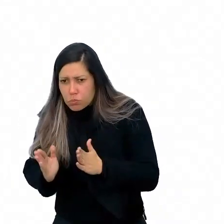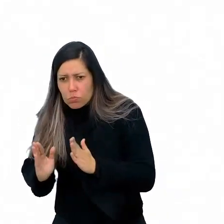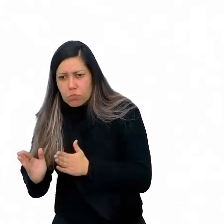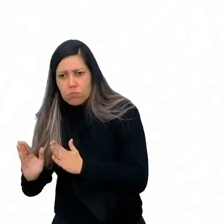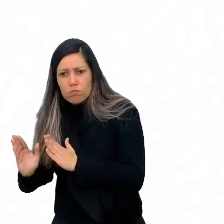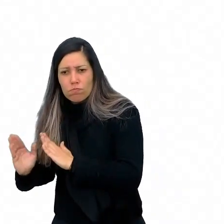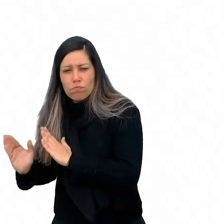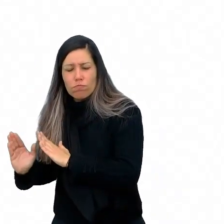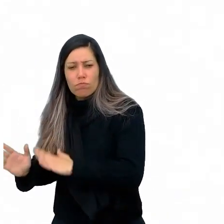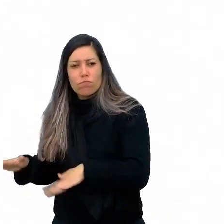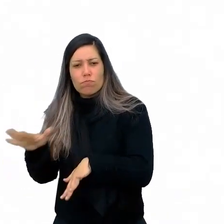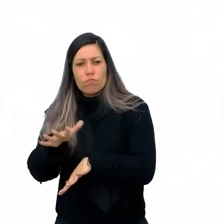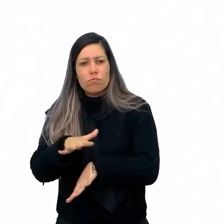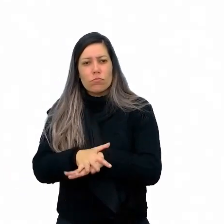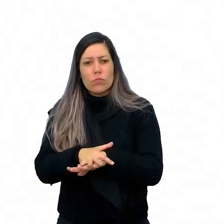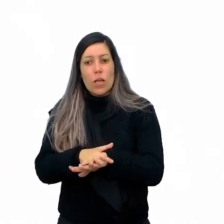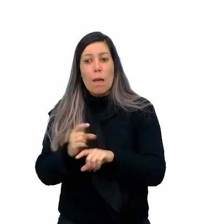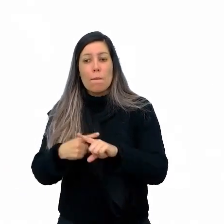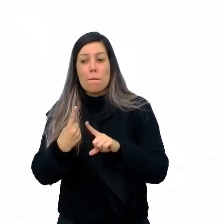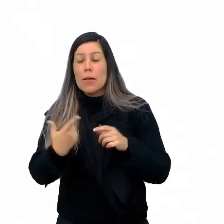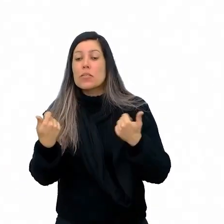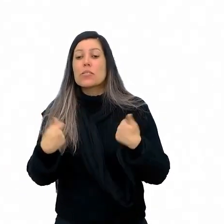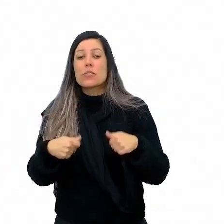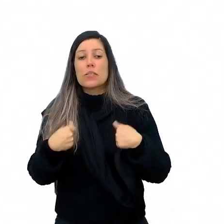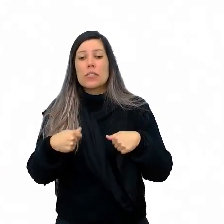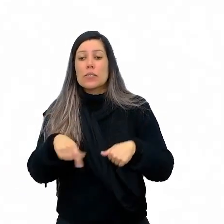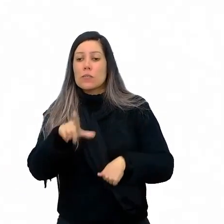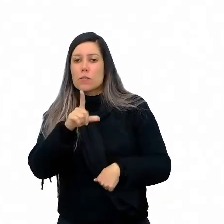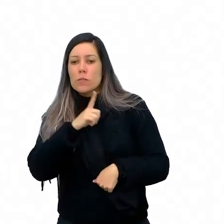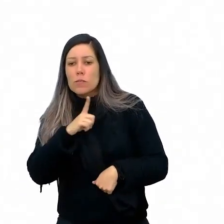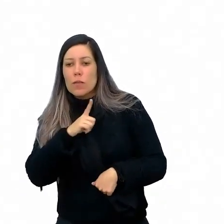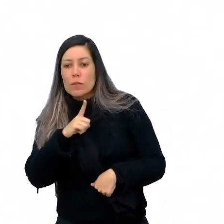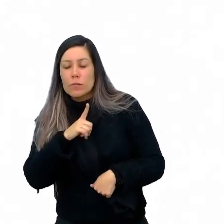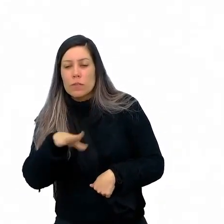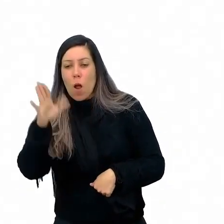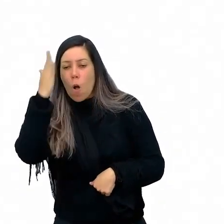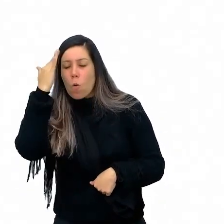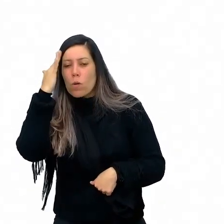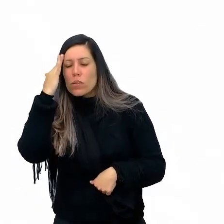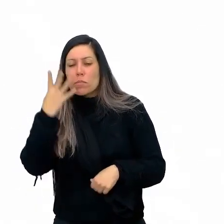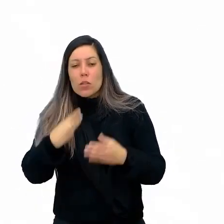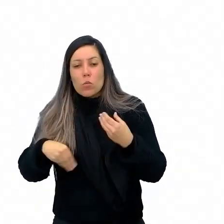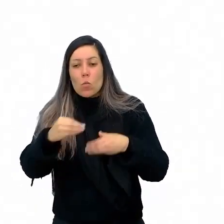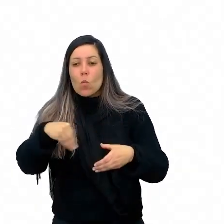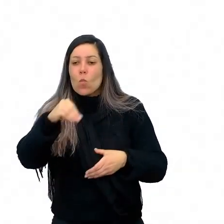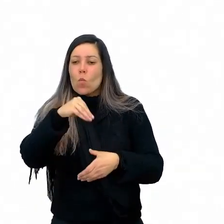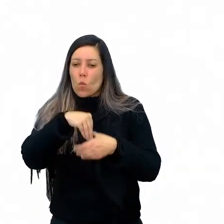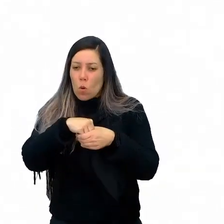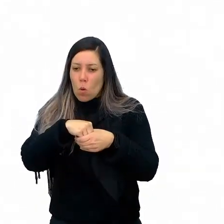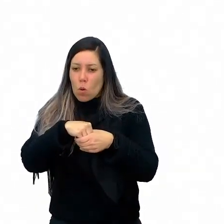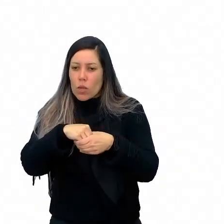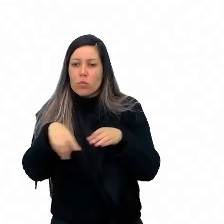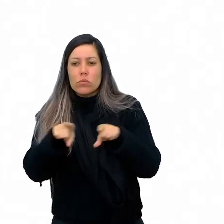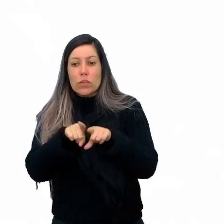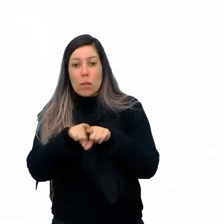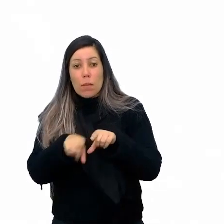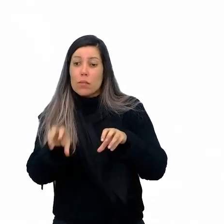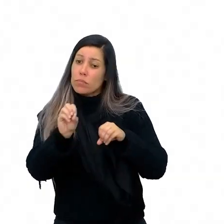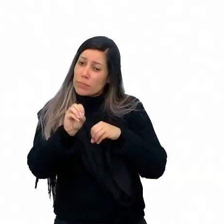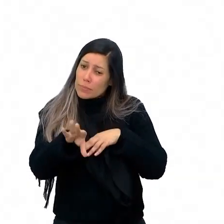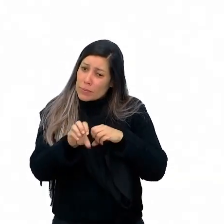Para isso, eu preciso ter um conhecimento do conteúdo e do seu